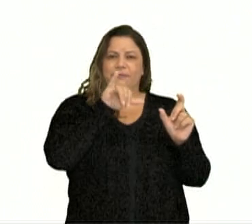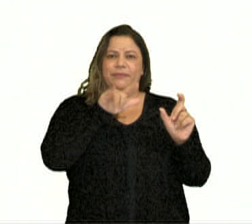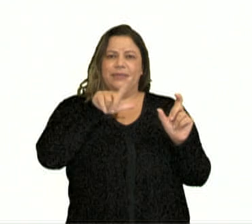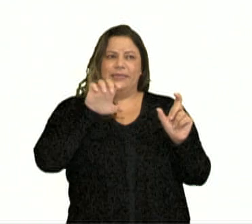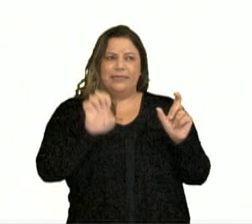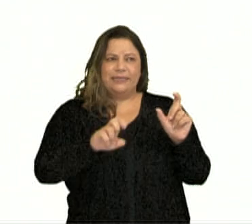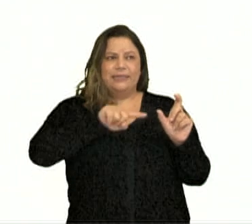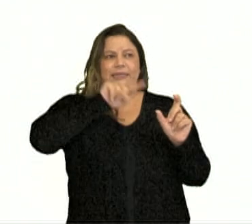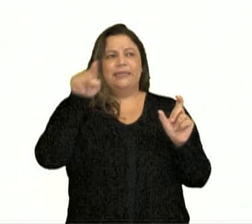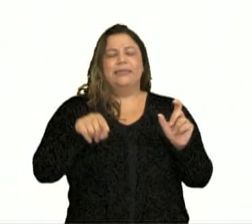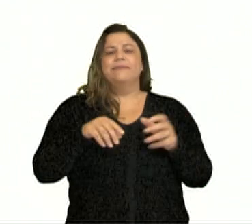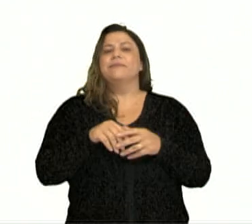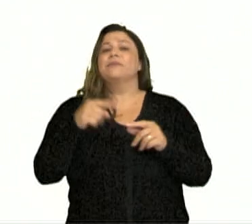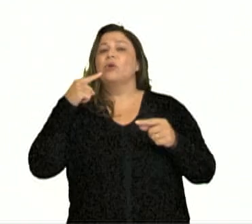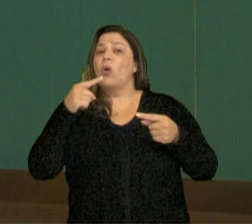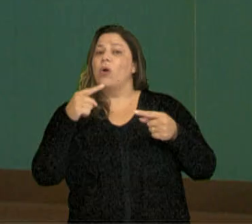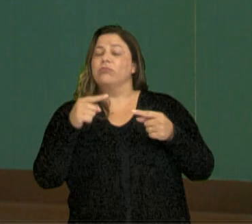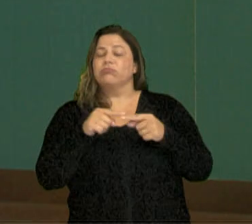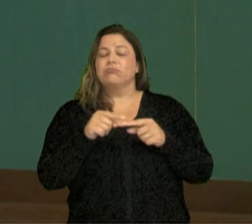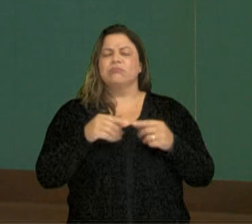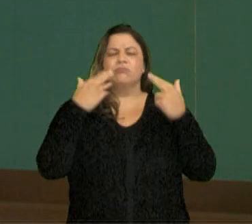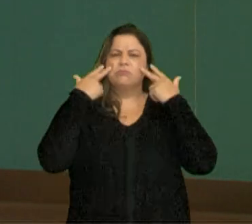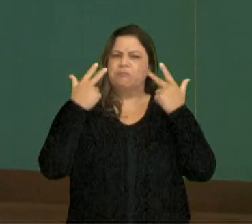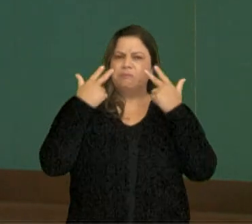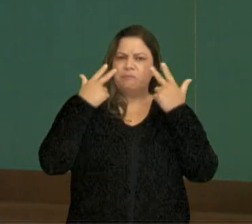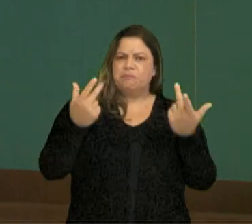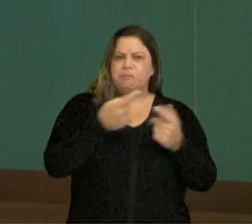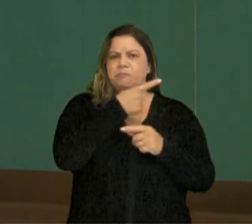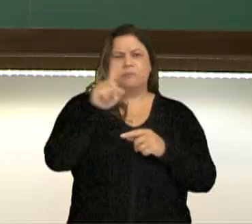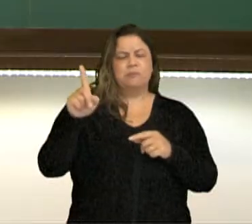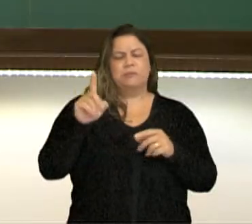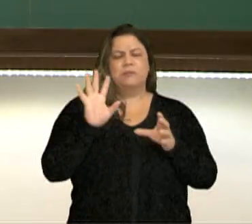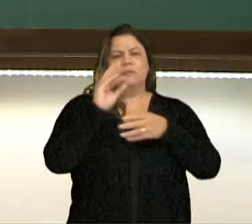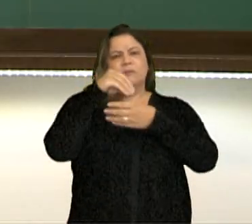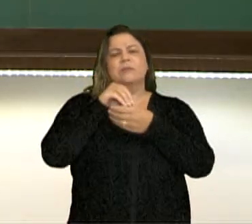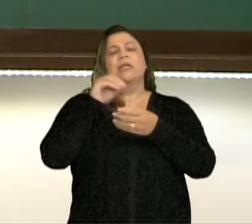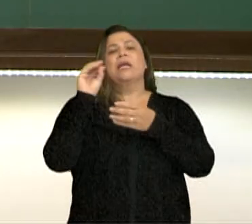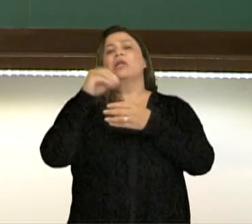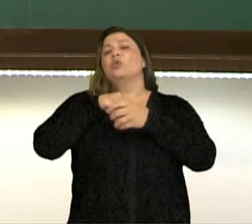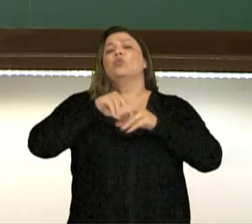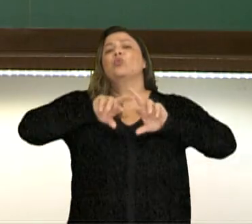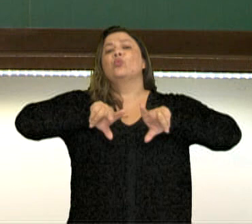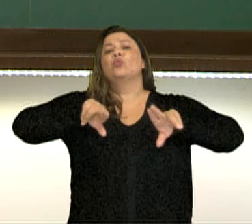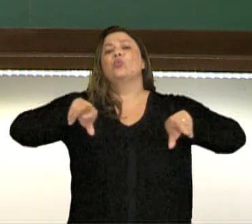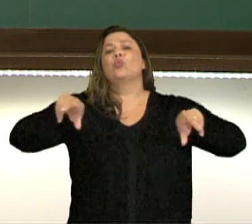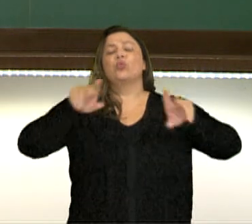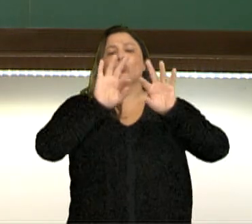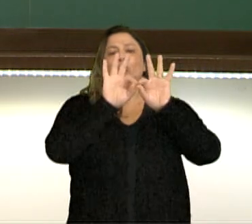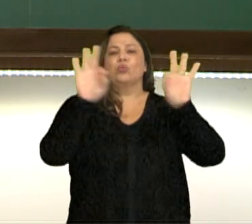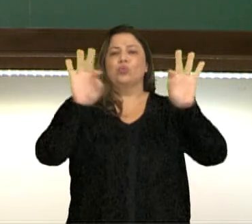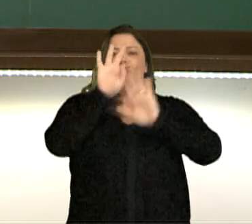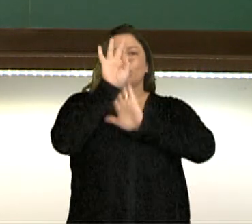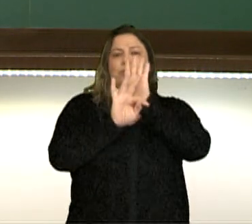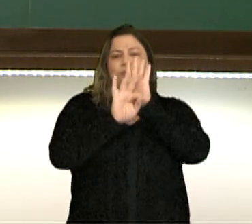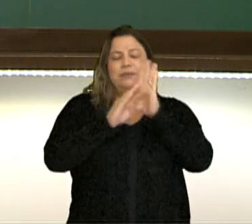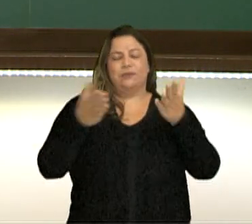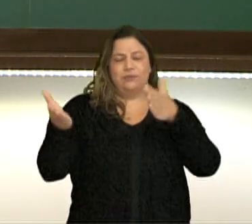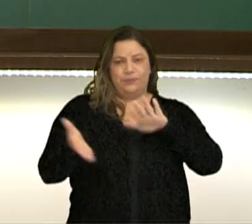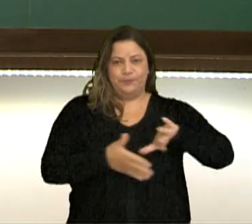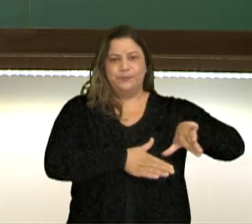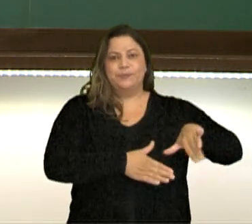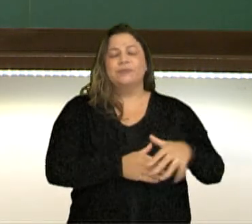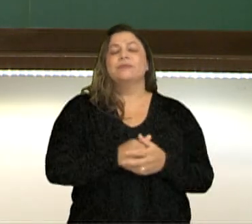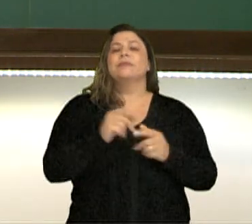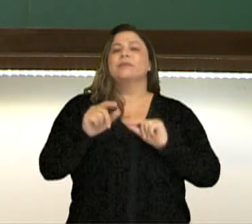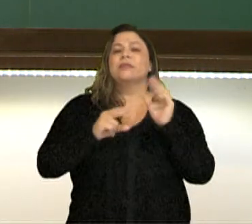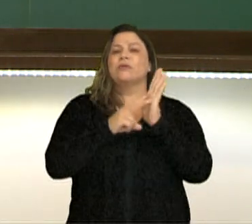sejam muito comuns, não aparecem em todos os textos. Então, galera, vocabulário é muito importante. Como é que a